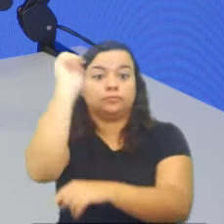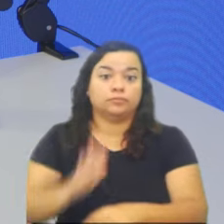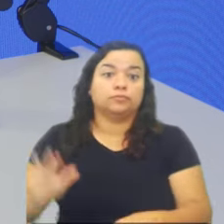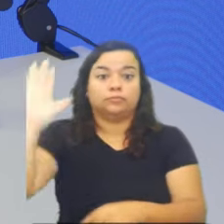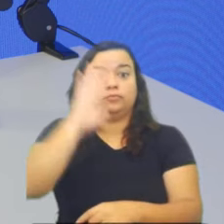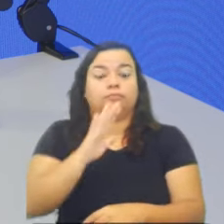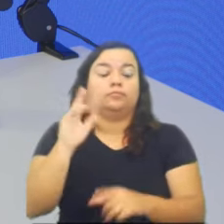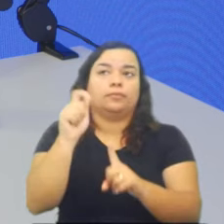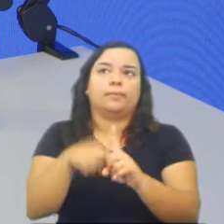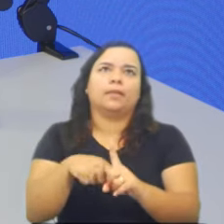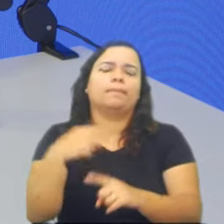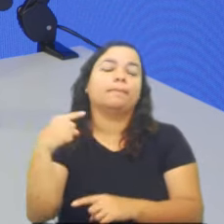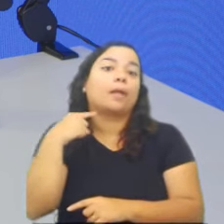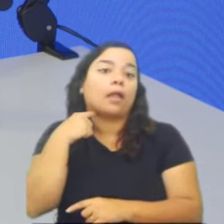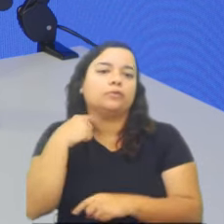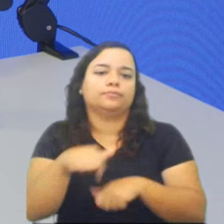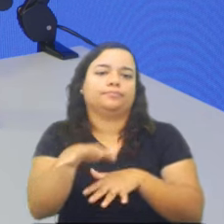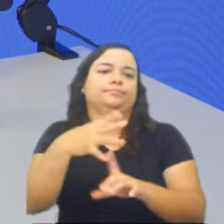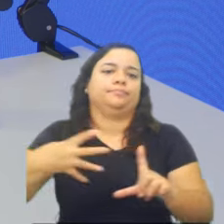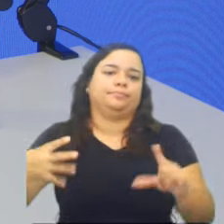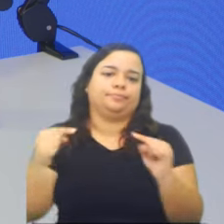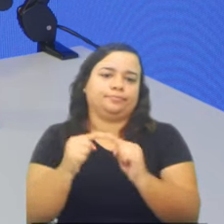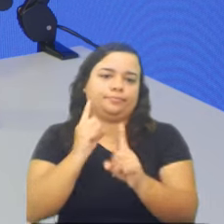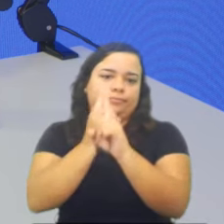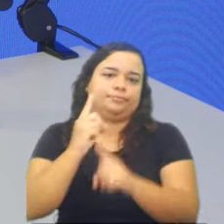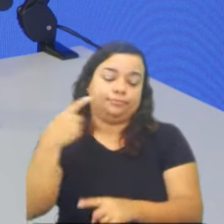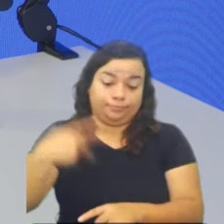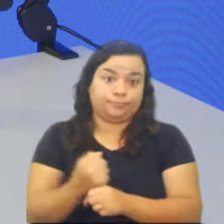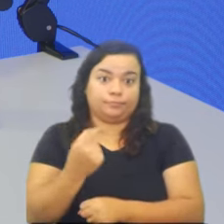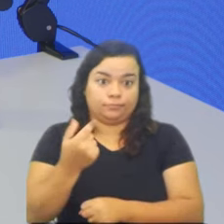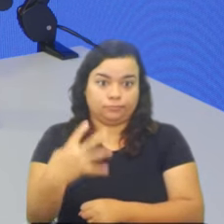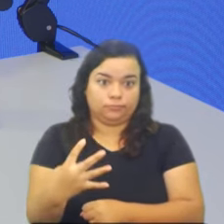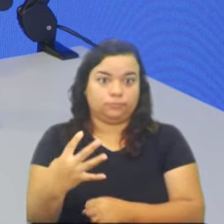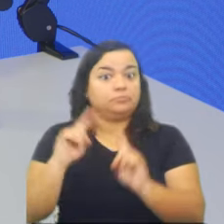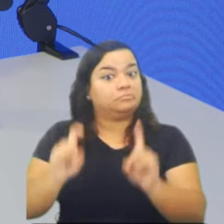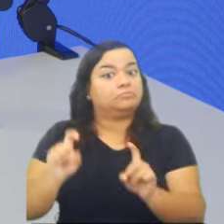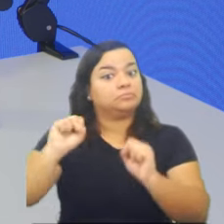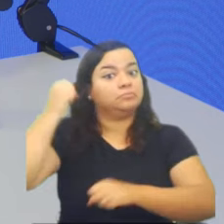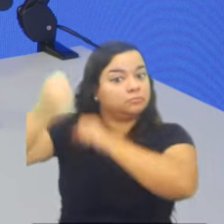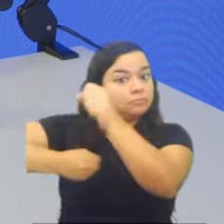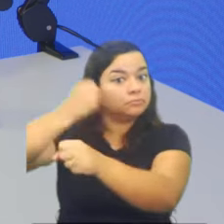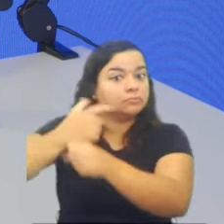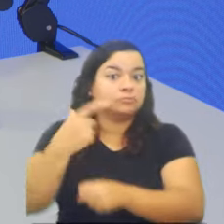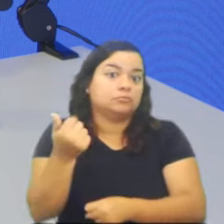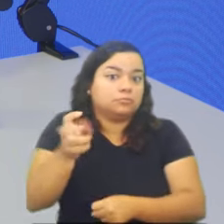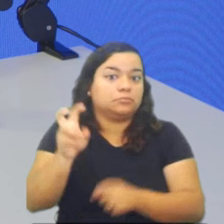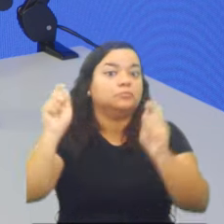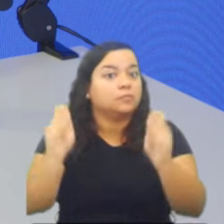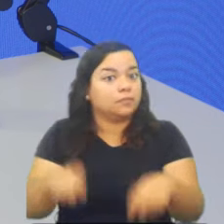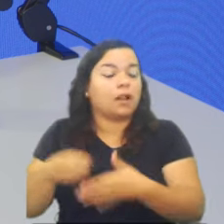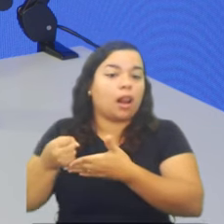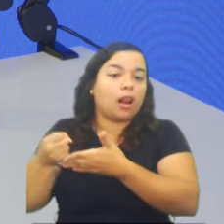brasileiro de paradas no mês de de Maio agora agora em 2024 Quem sabe Para 2025 a